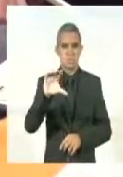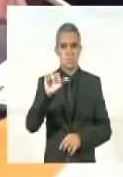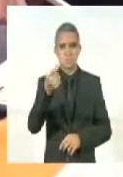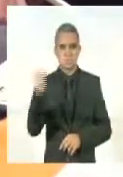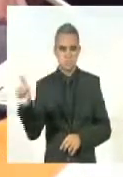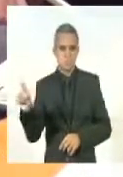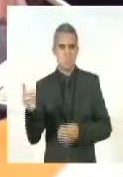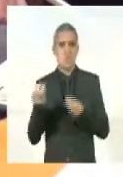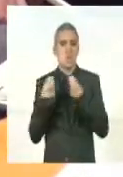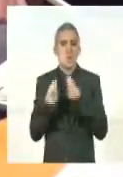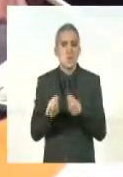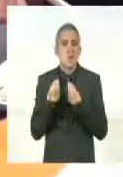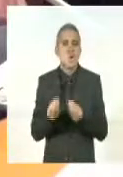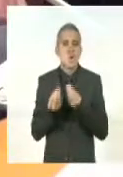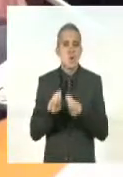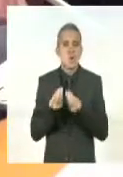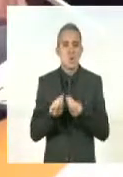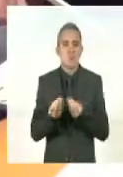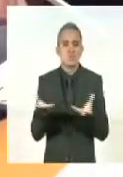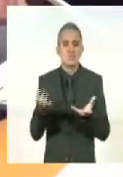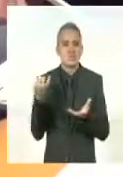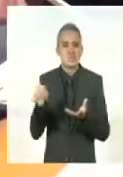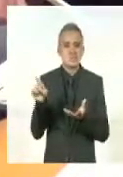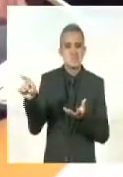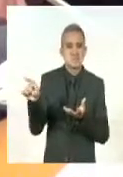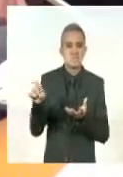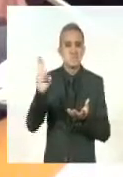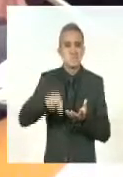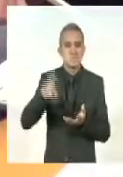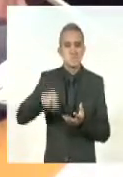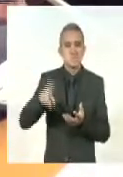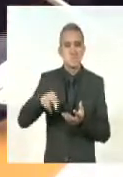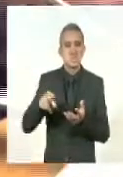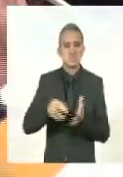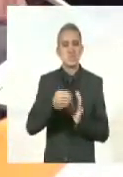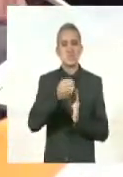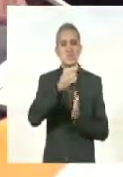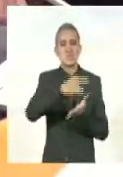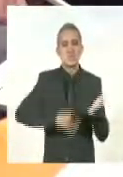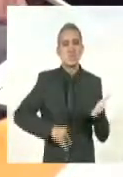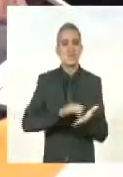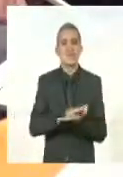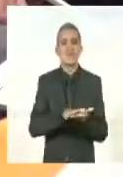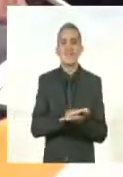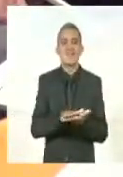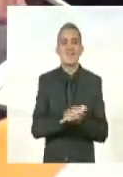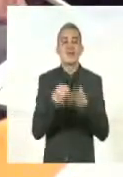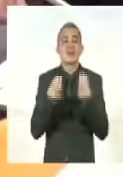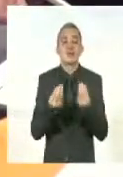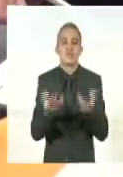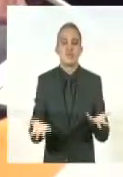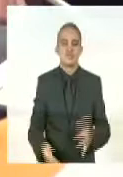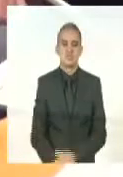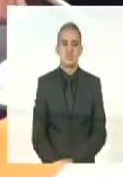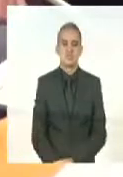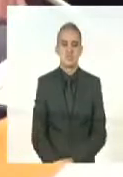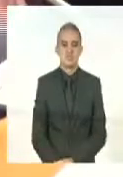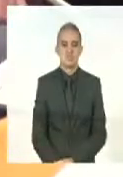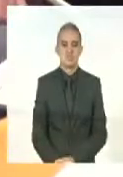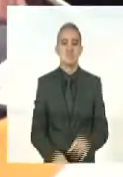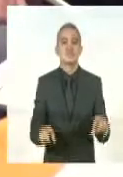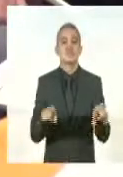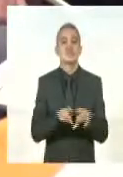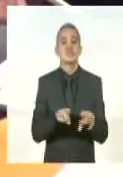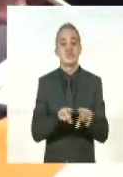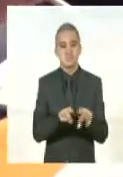prestar um serviço se o objeto nem sequer ela tinha habilitação. Da mesma forma,